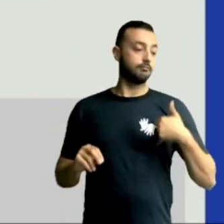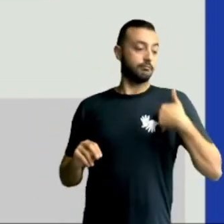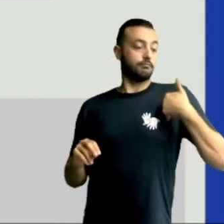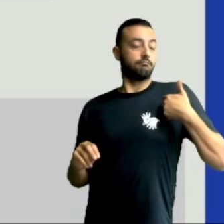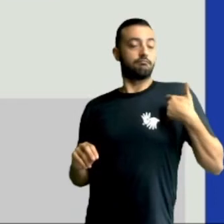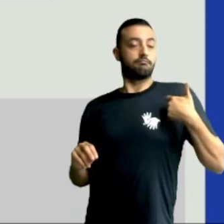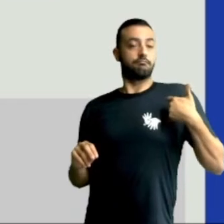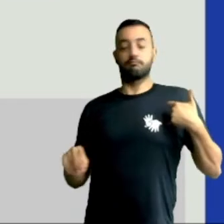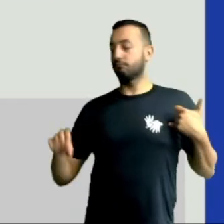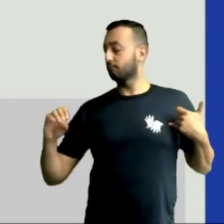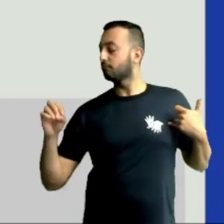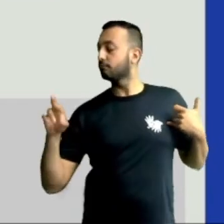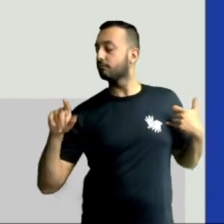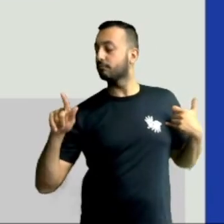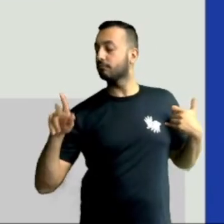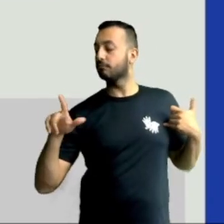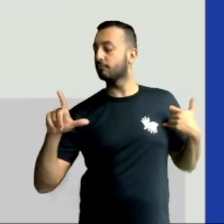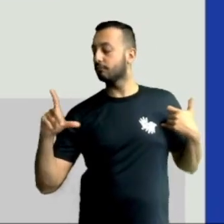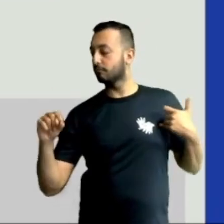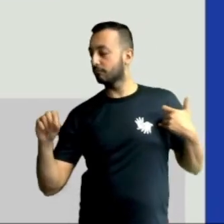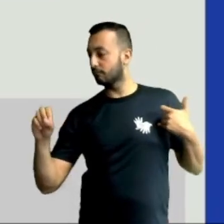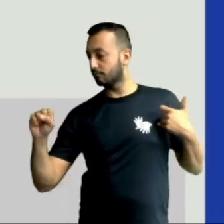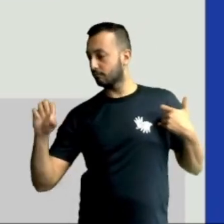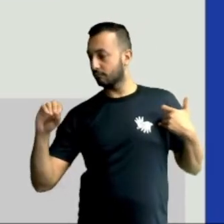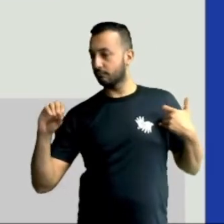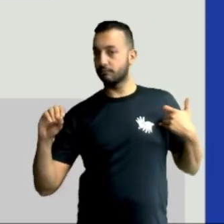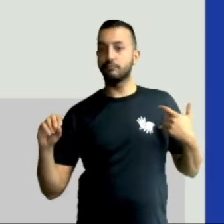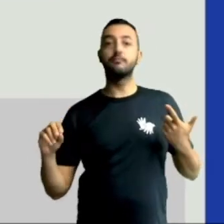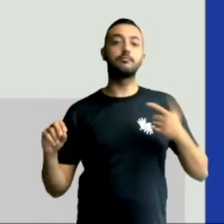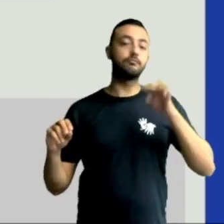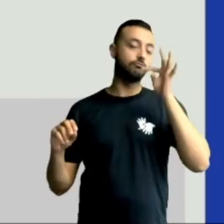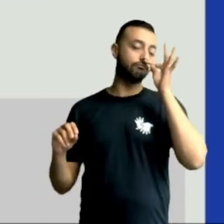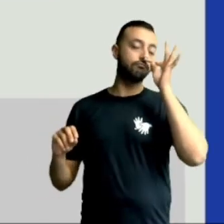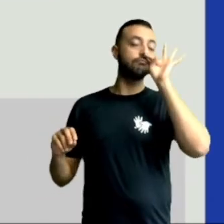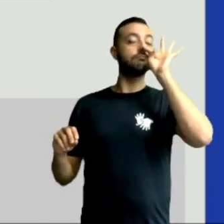orgulho, orgulhoso. Quem tem charme,